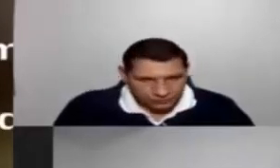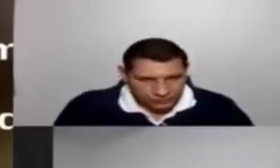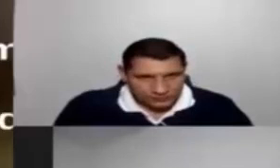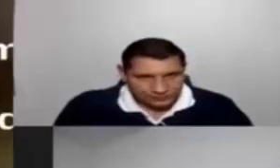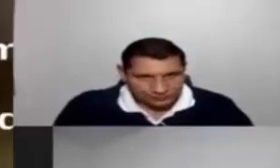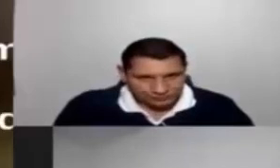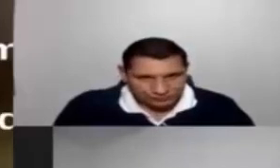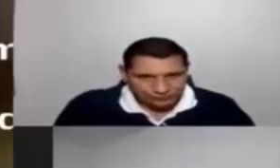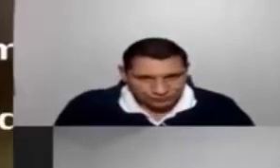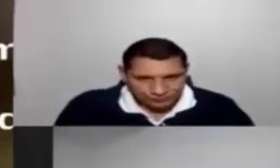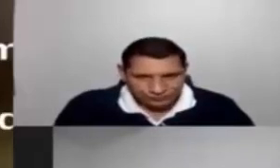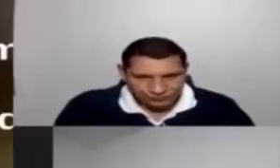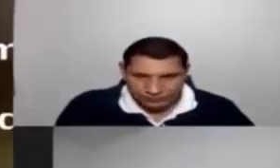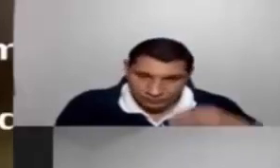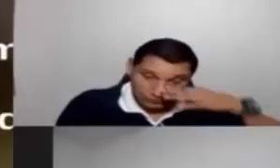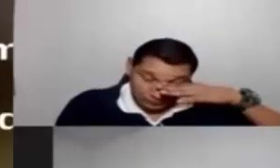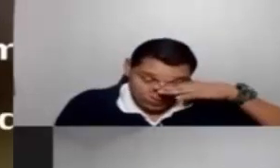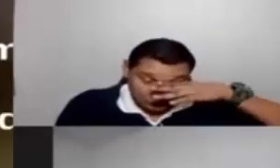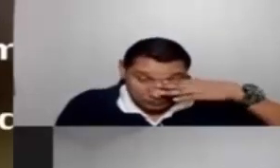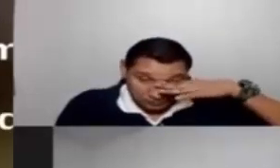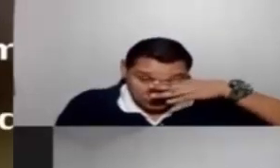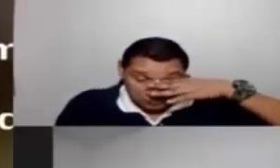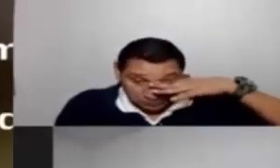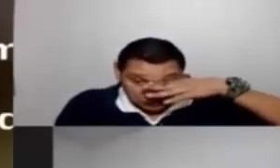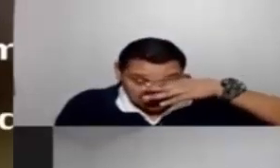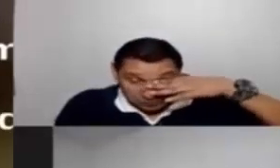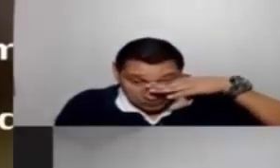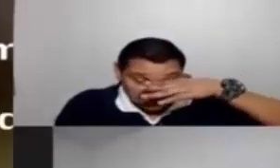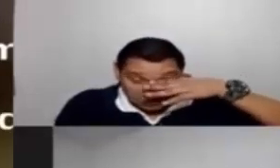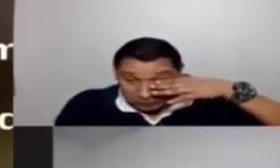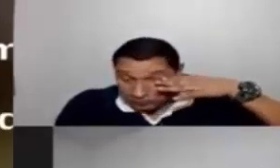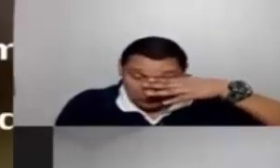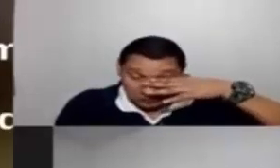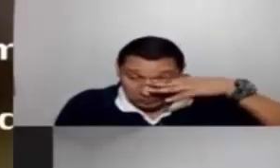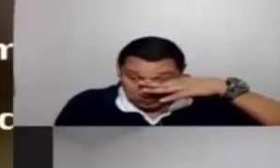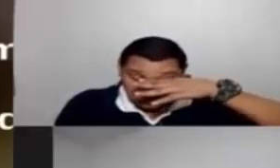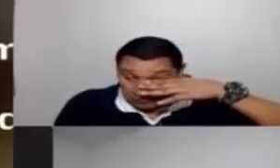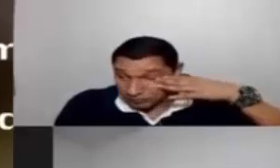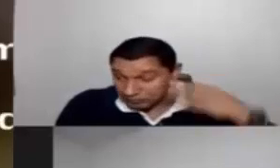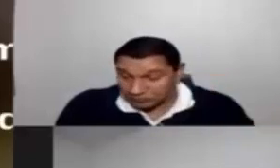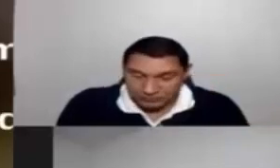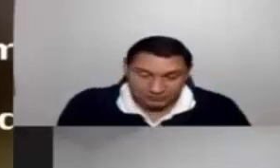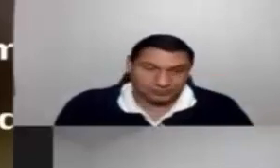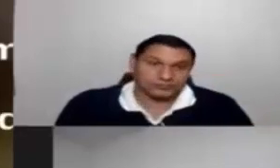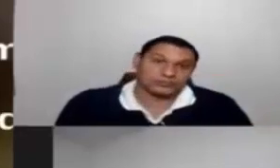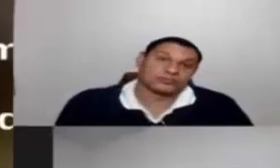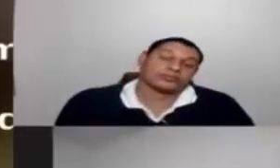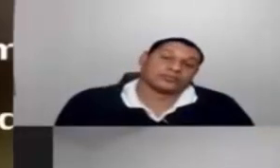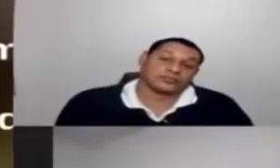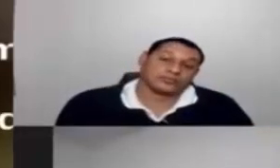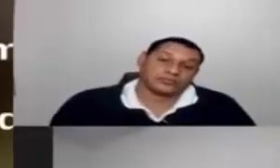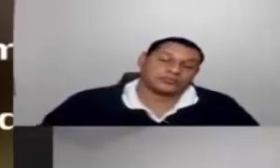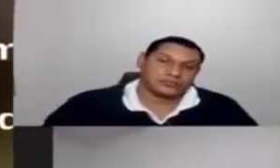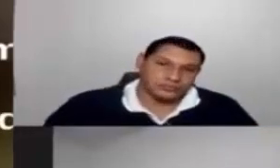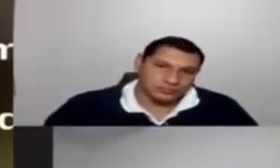é justamente esse lugar onde as pessoas que morriam em Cristo estavam. E ele pegou esse lugar e levou pra debaixo do céu,